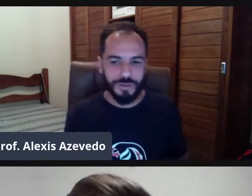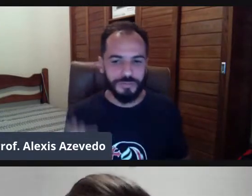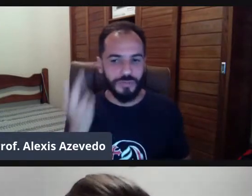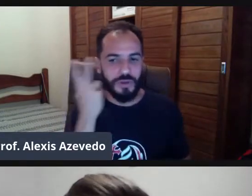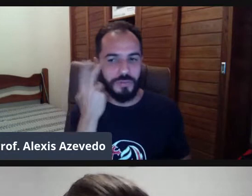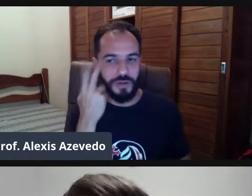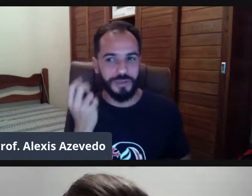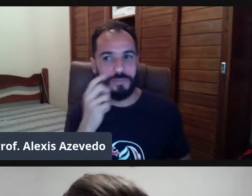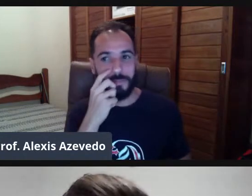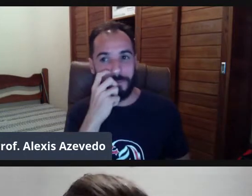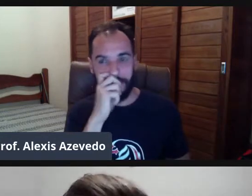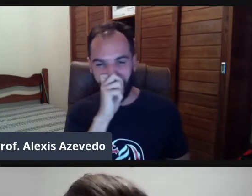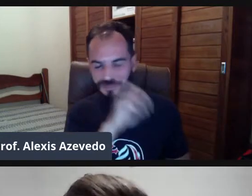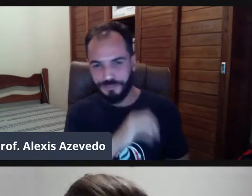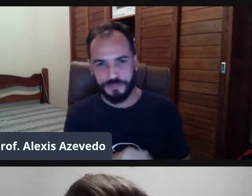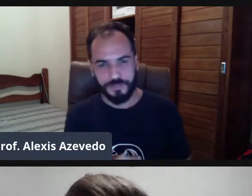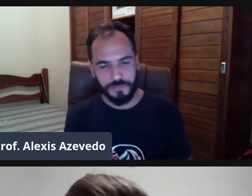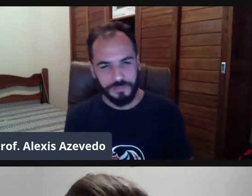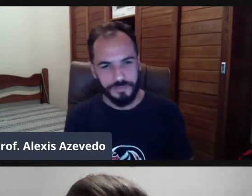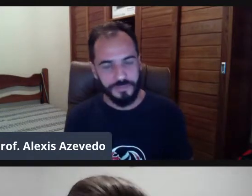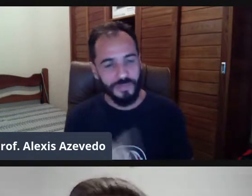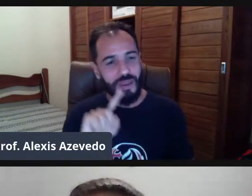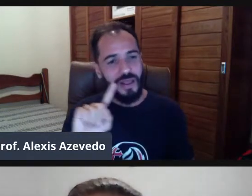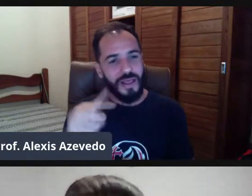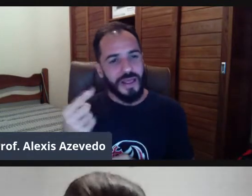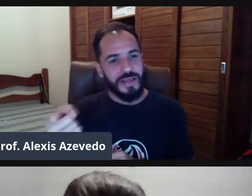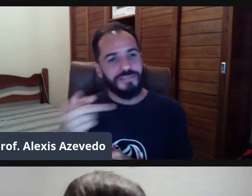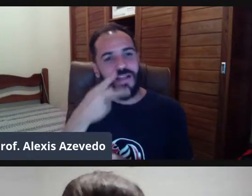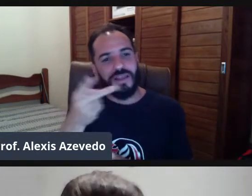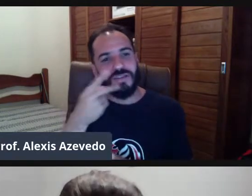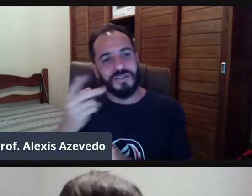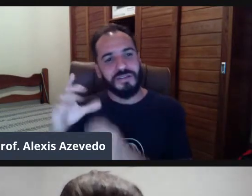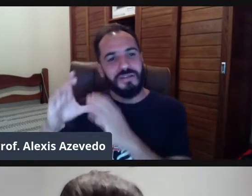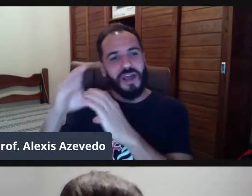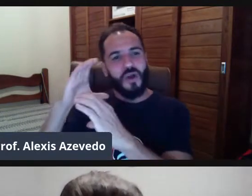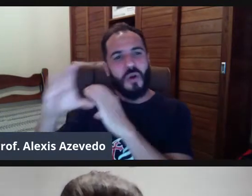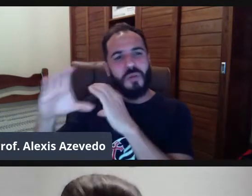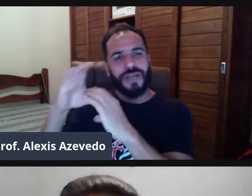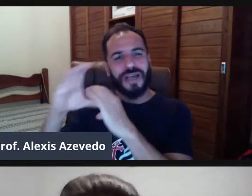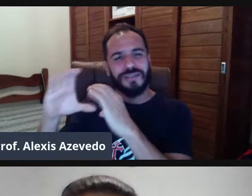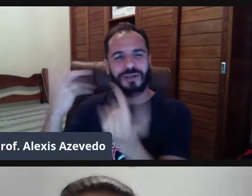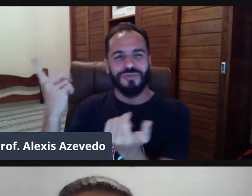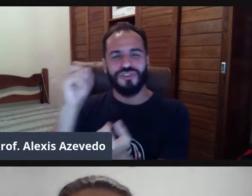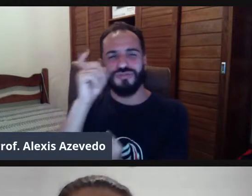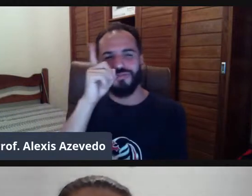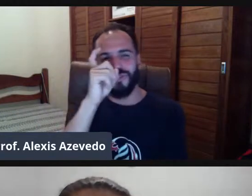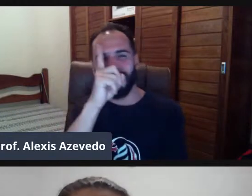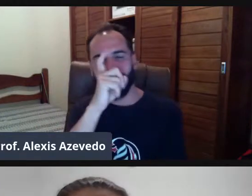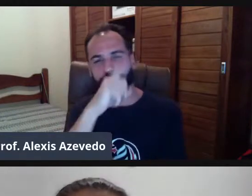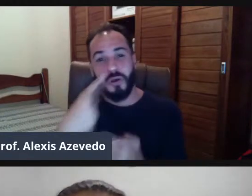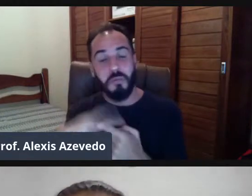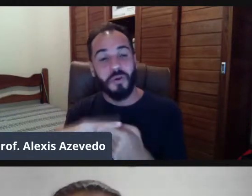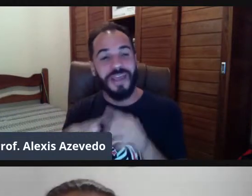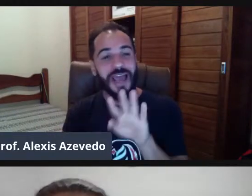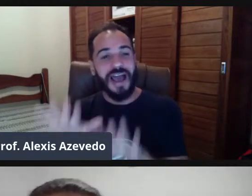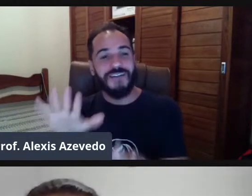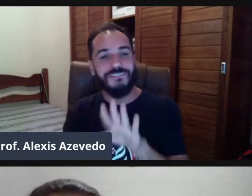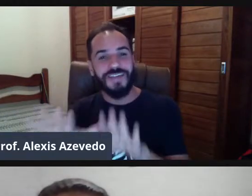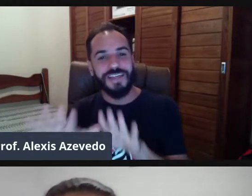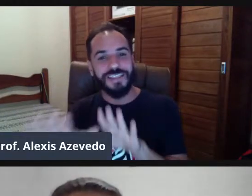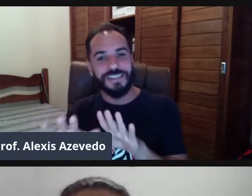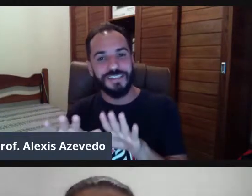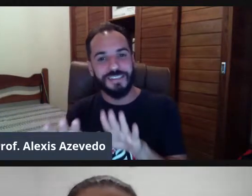e aí as questões de comunicação ficam às vezes mais difíceis, né? Porque às vezes a gente se expressa